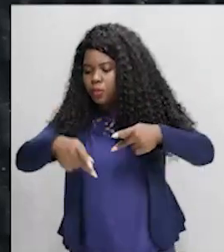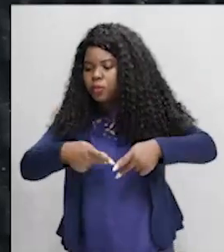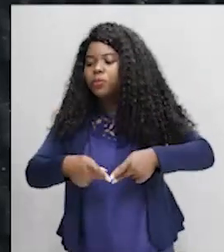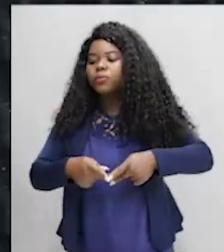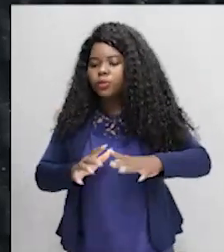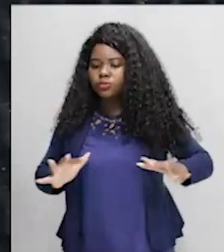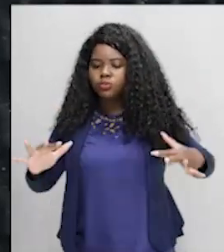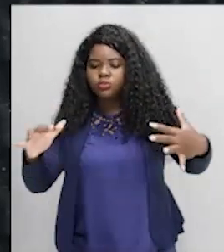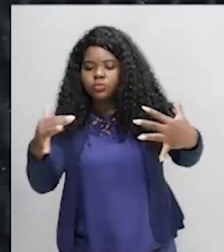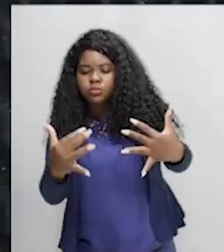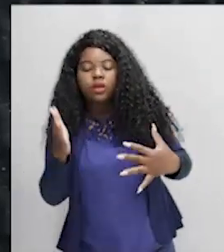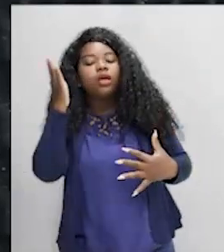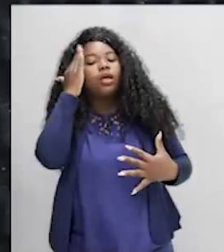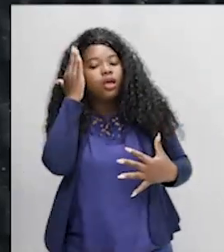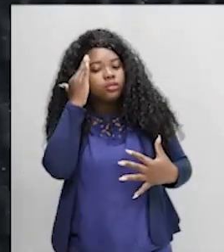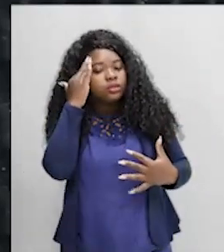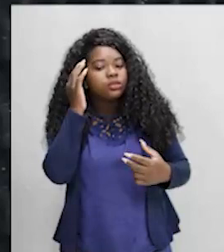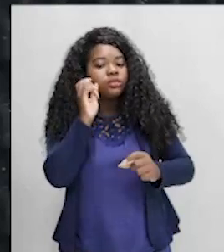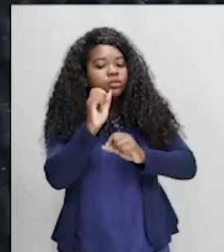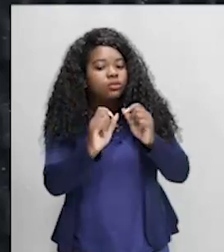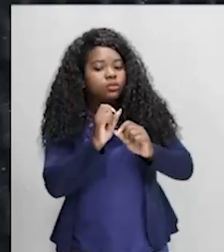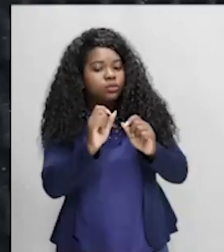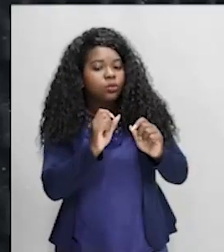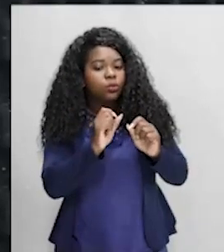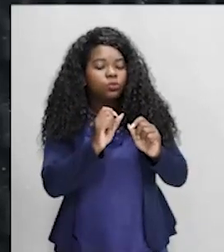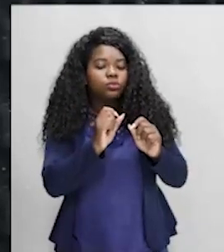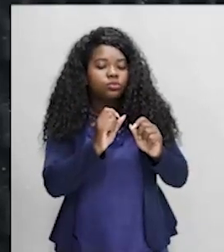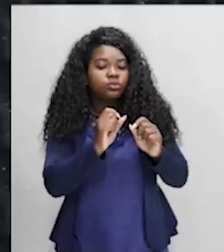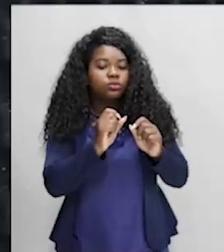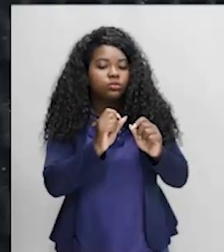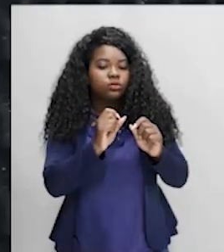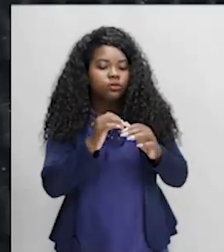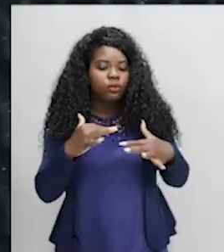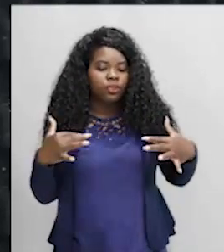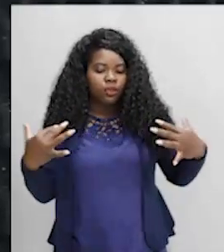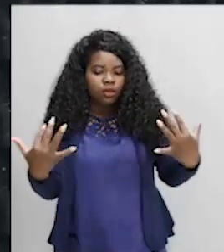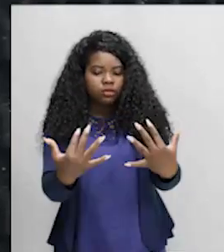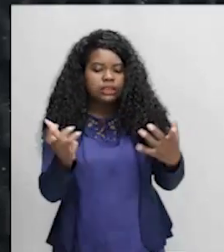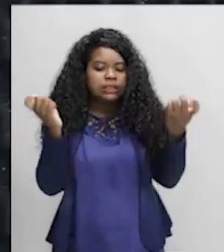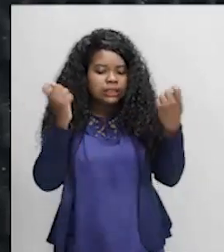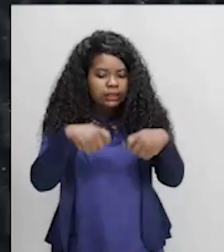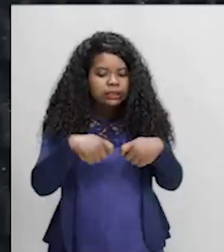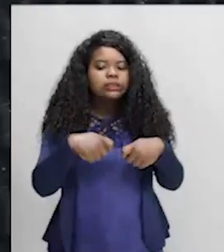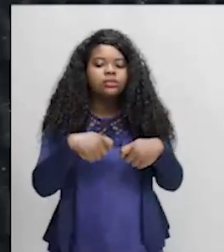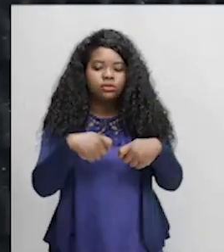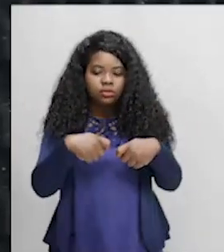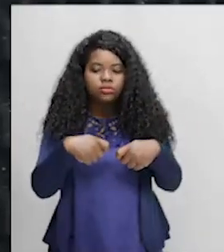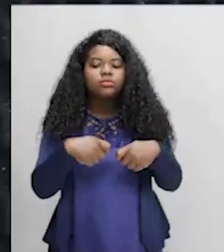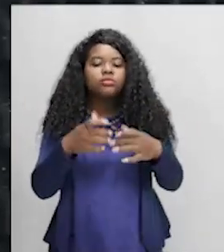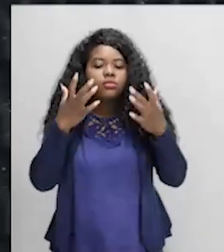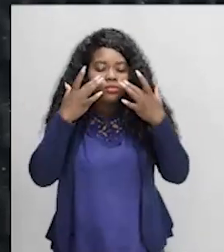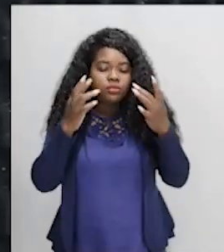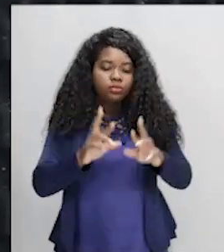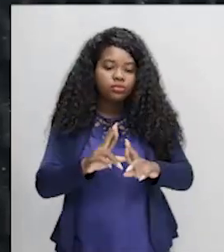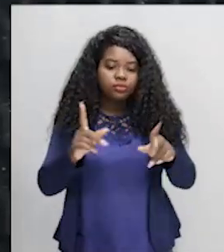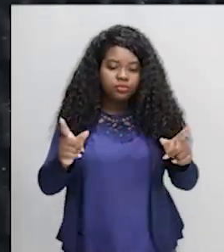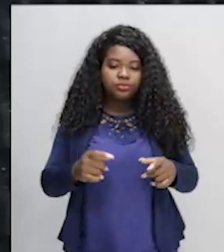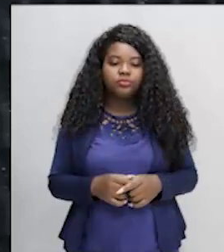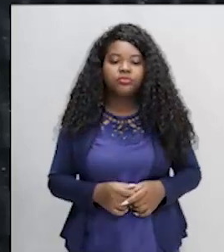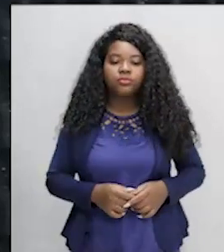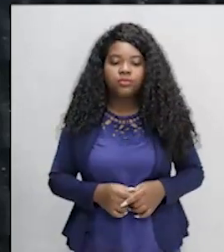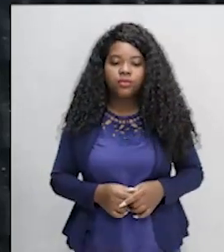entretenimento, se entenda como uma plateia que pode consumir arte de uma maneira diferente.